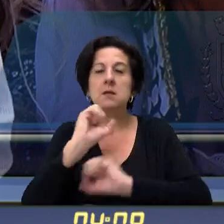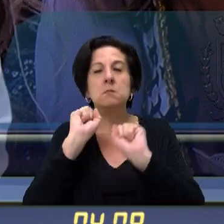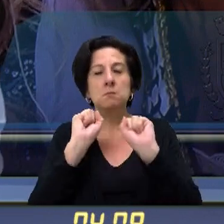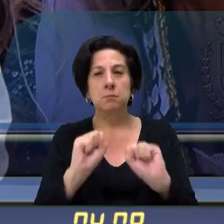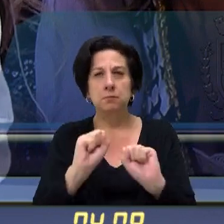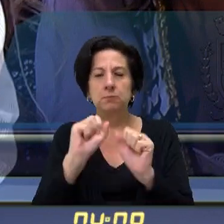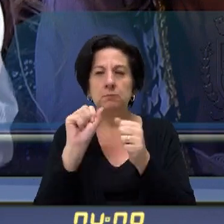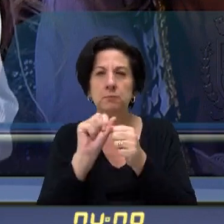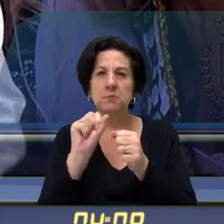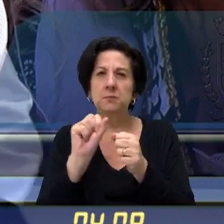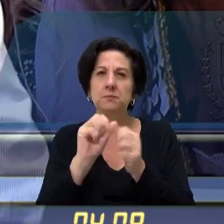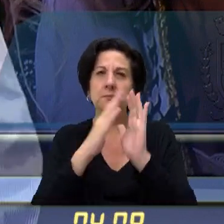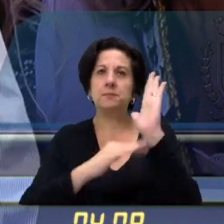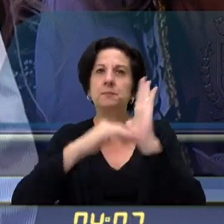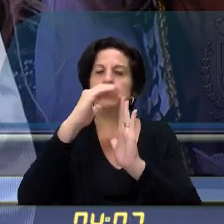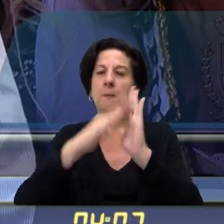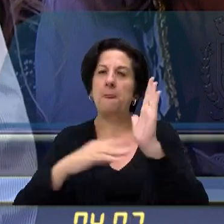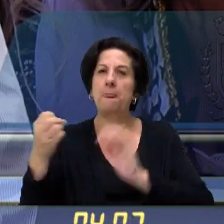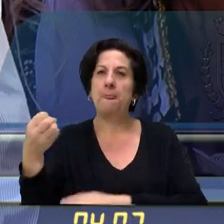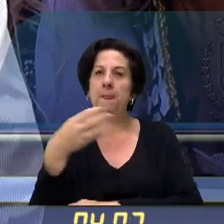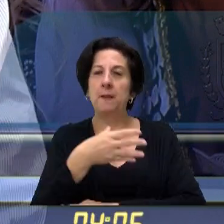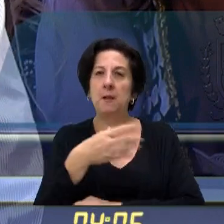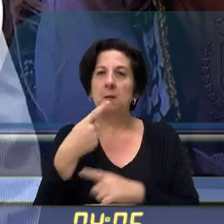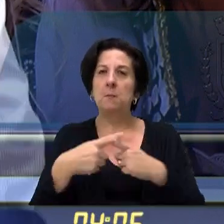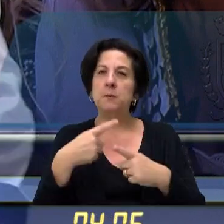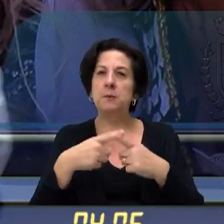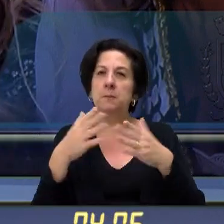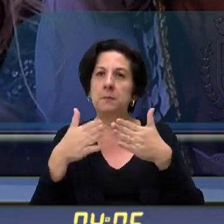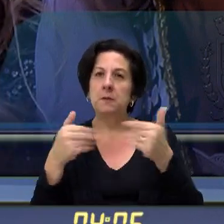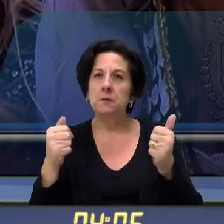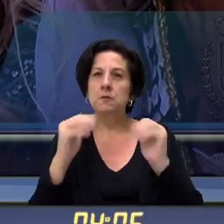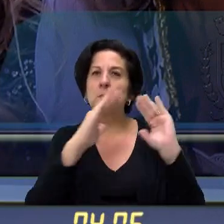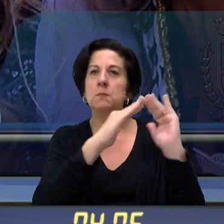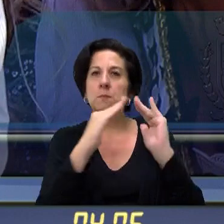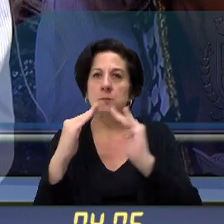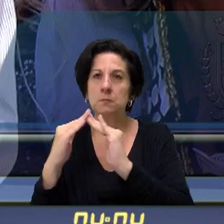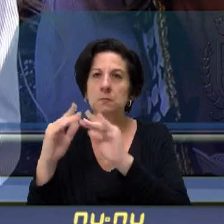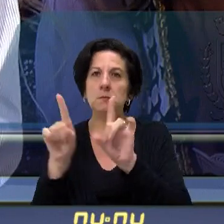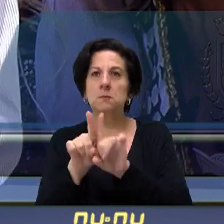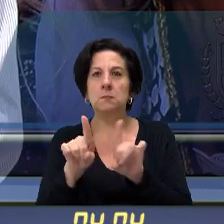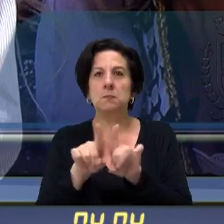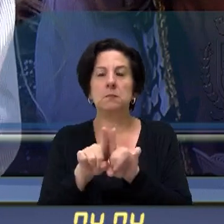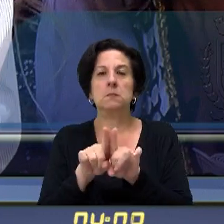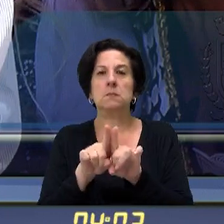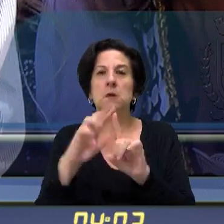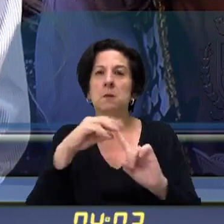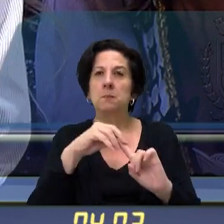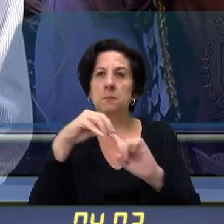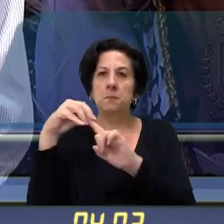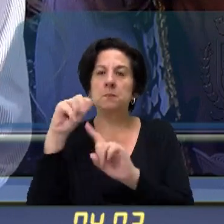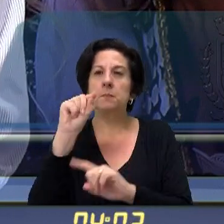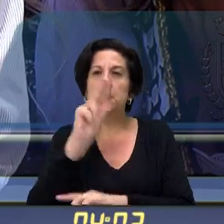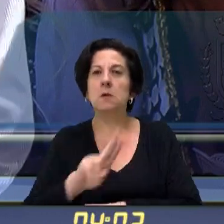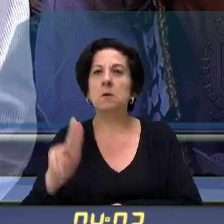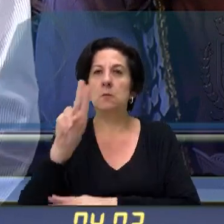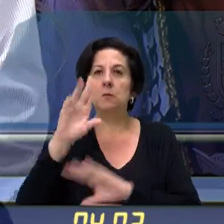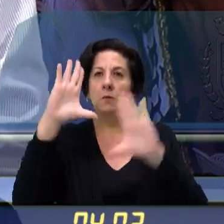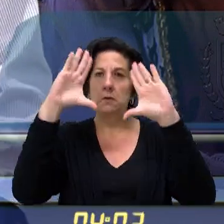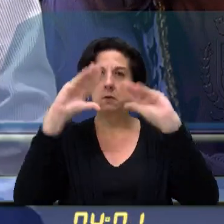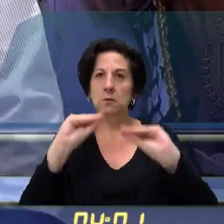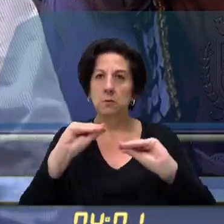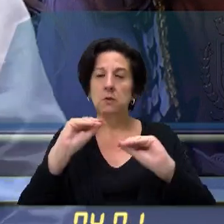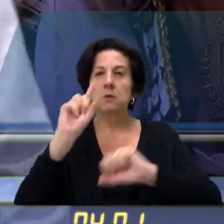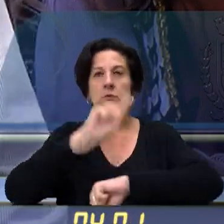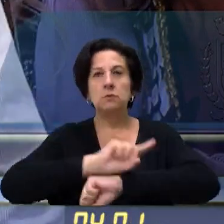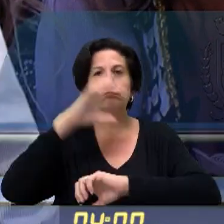fazer essa pintura nova, porque é um pedido também dos moradores, que principalmente quem usa de noite, com dias